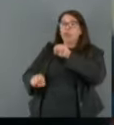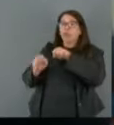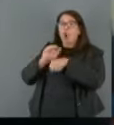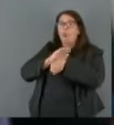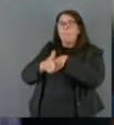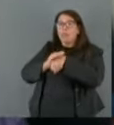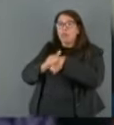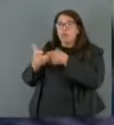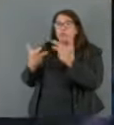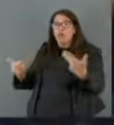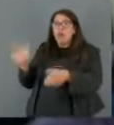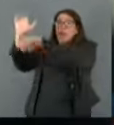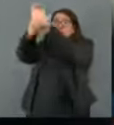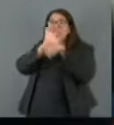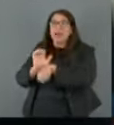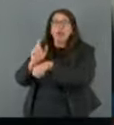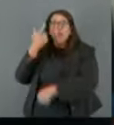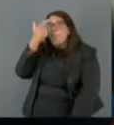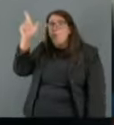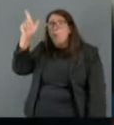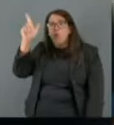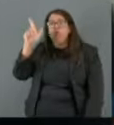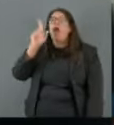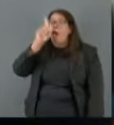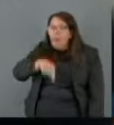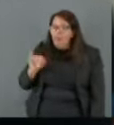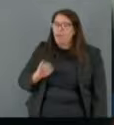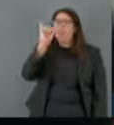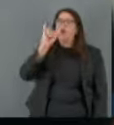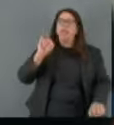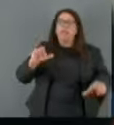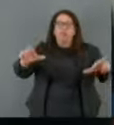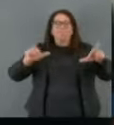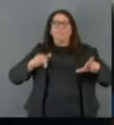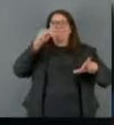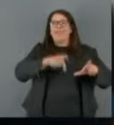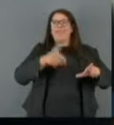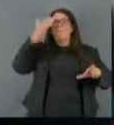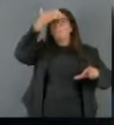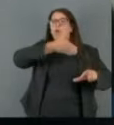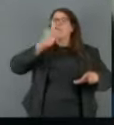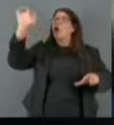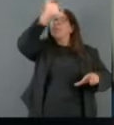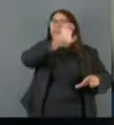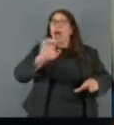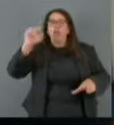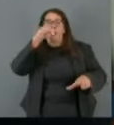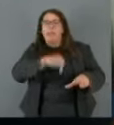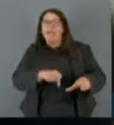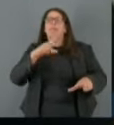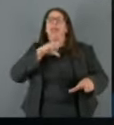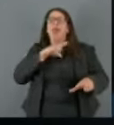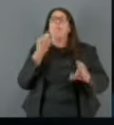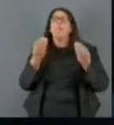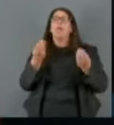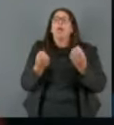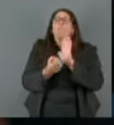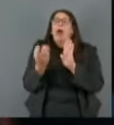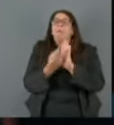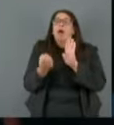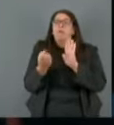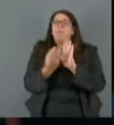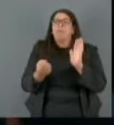outro estado. Então, enquanto nós não tivermos a integração das certidões, o juiz, diante de um crime de menor potencial ofensivo, ou de algo que ele